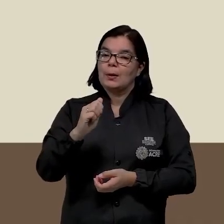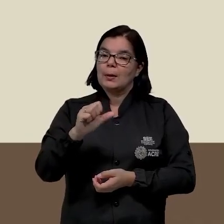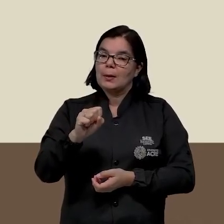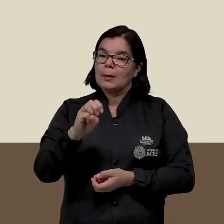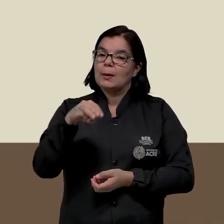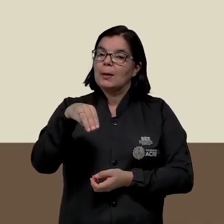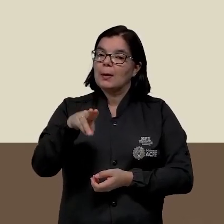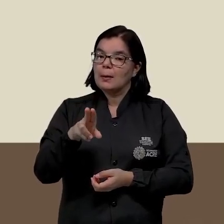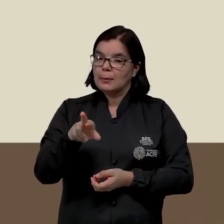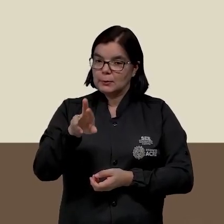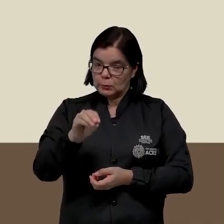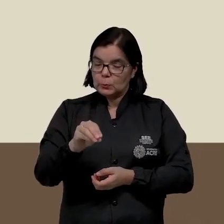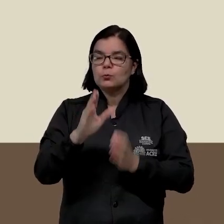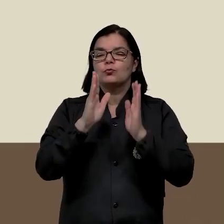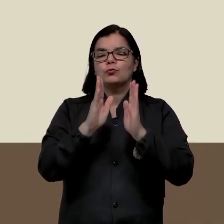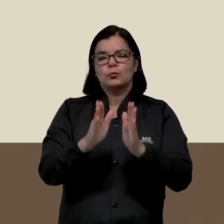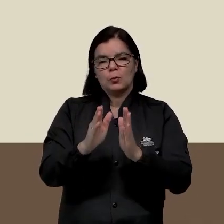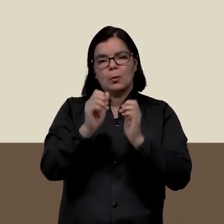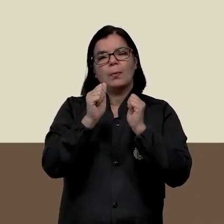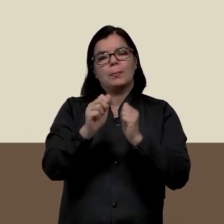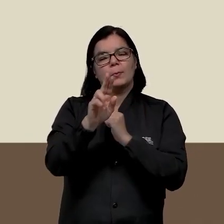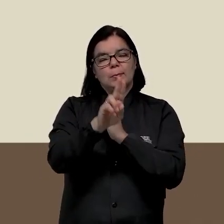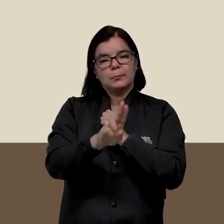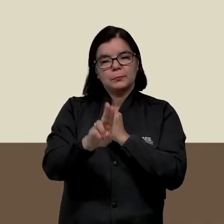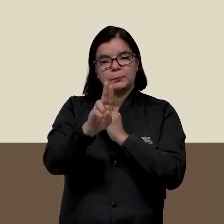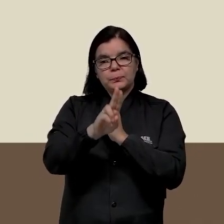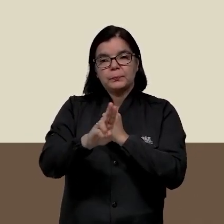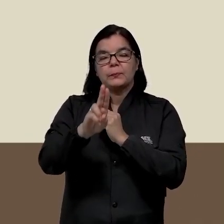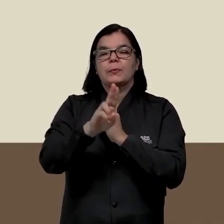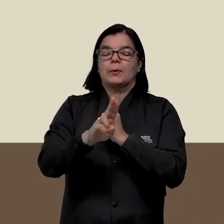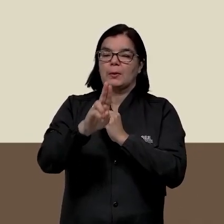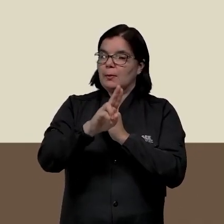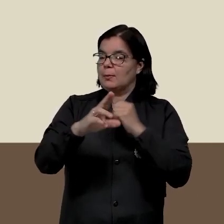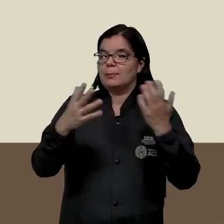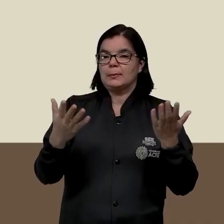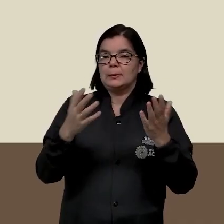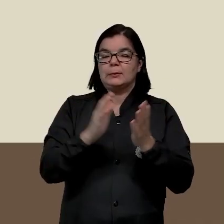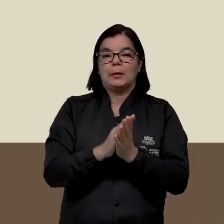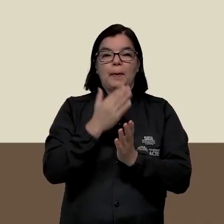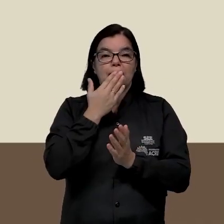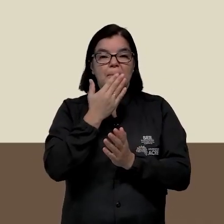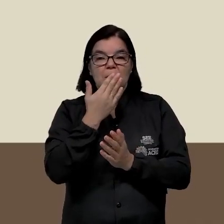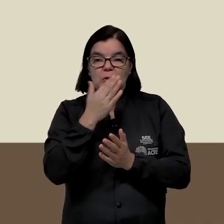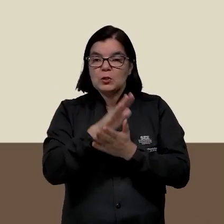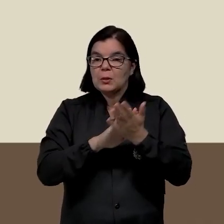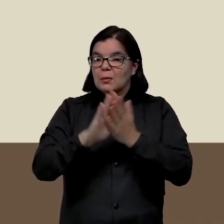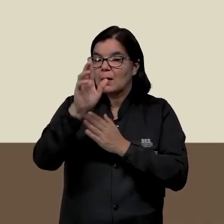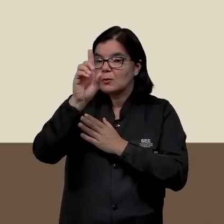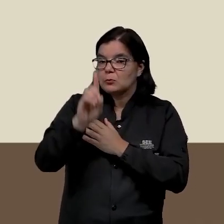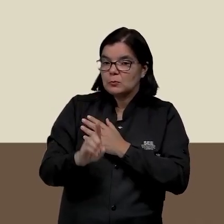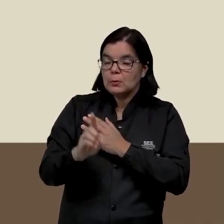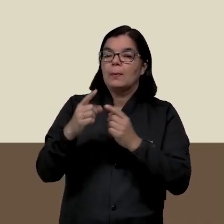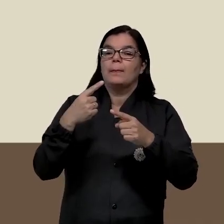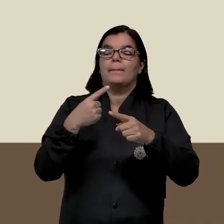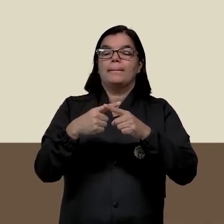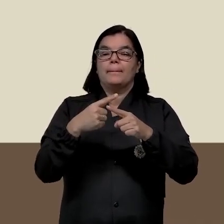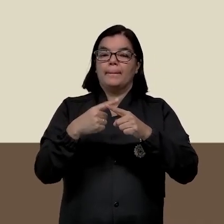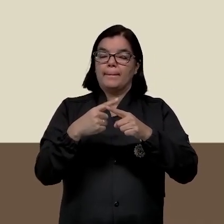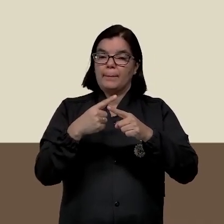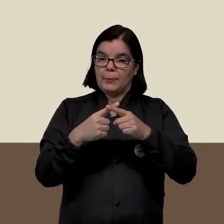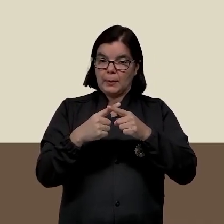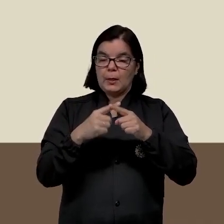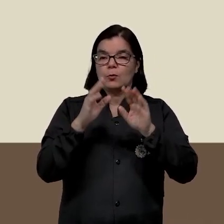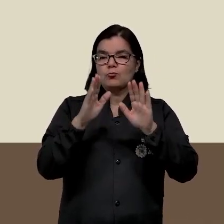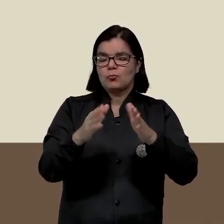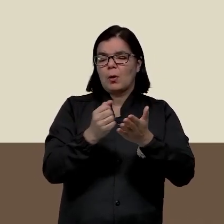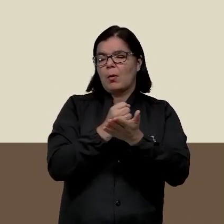pode ser utilizada para, sem solicitar direitos autorais, por conta que